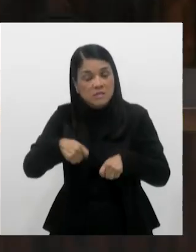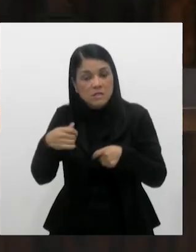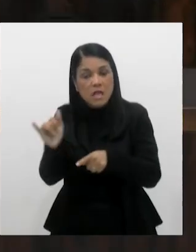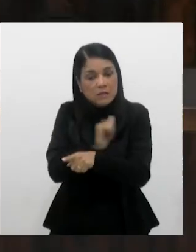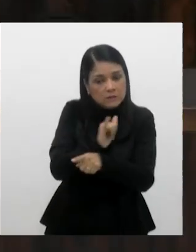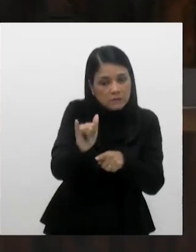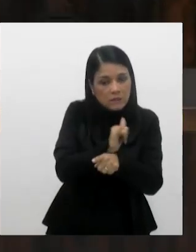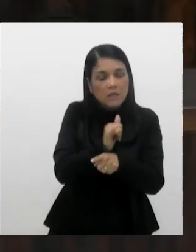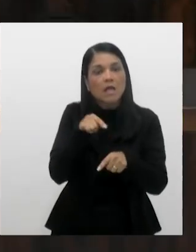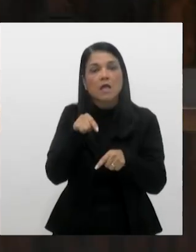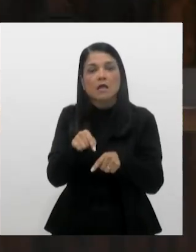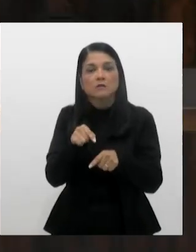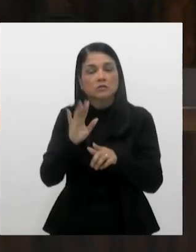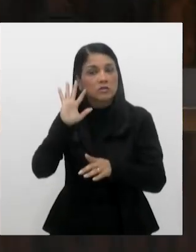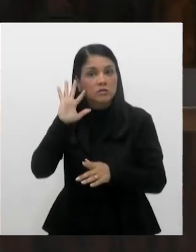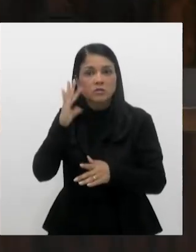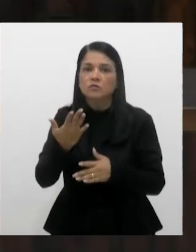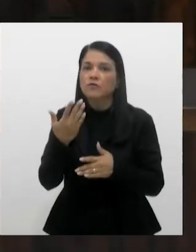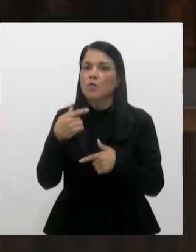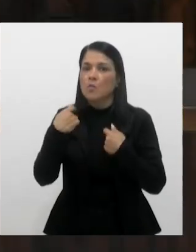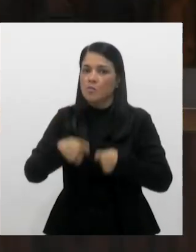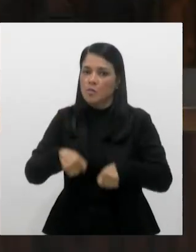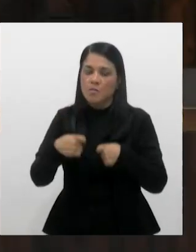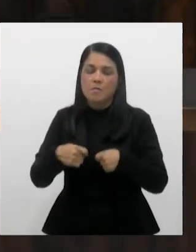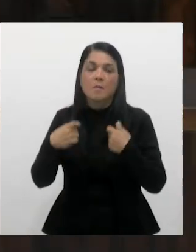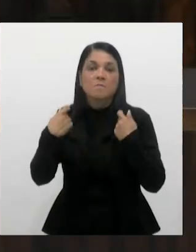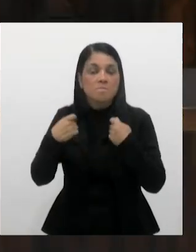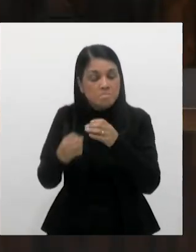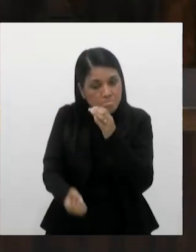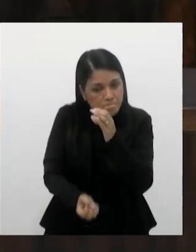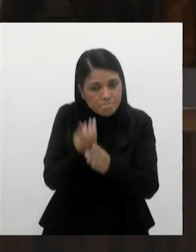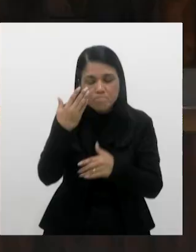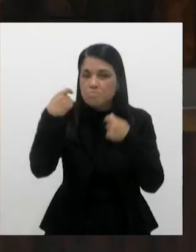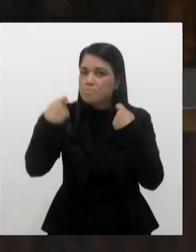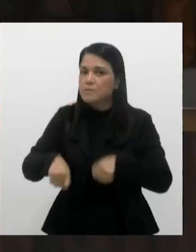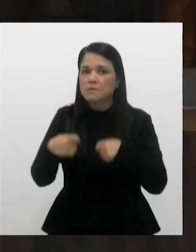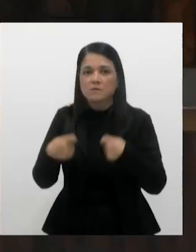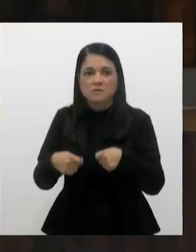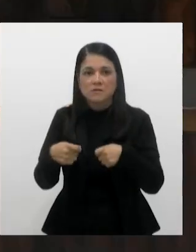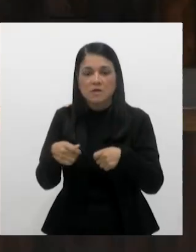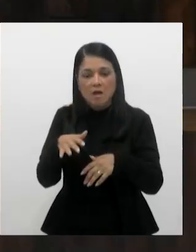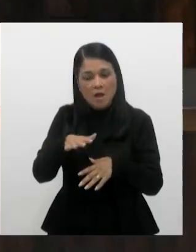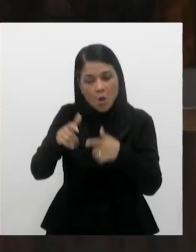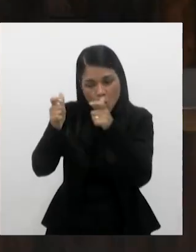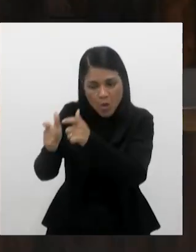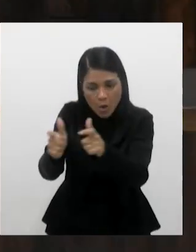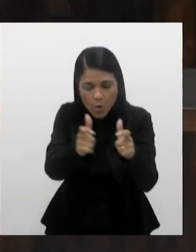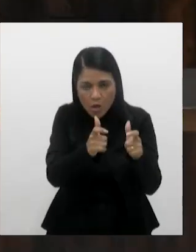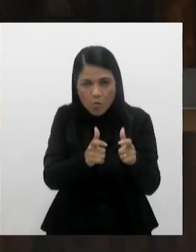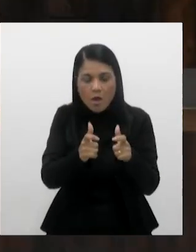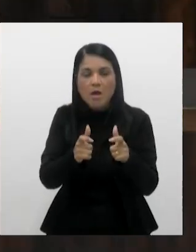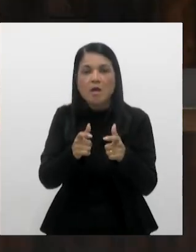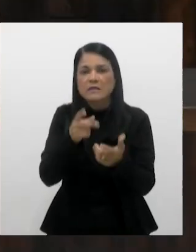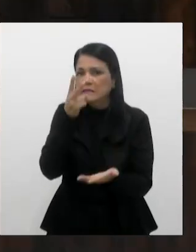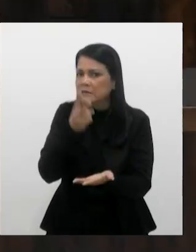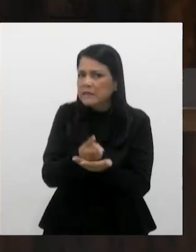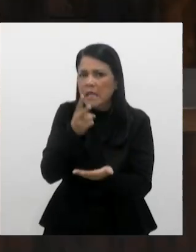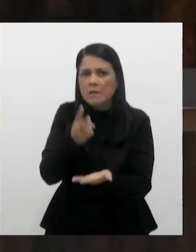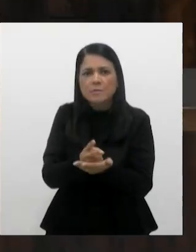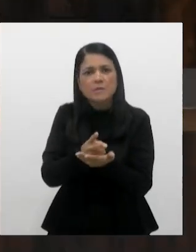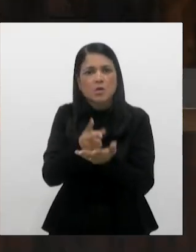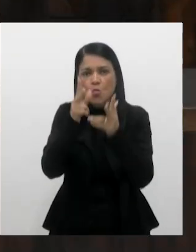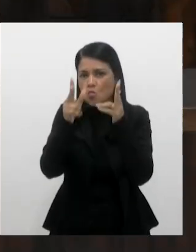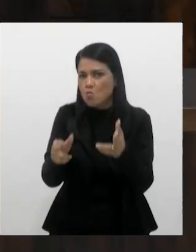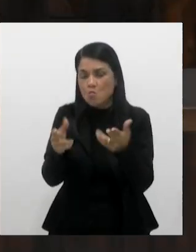tá, de resolver o problema nesses lugares, que são frequentemente acontece. Então, é uma coisa também